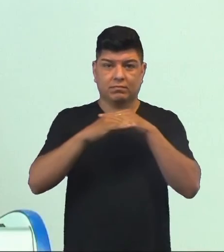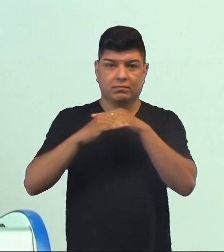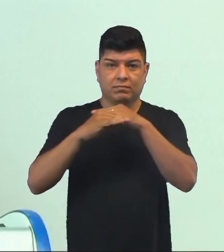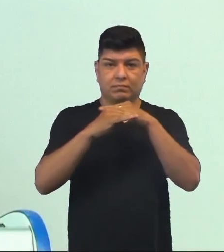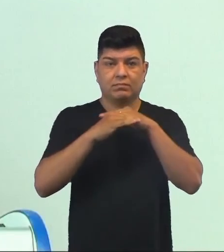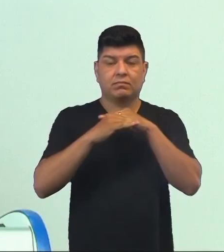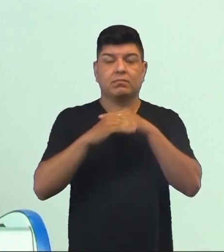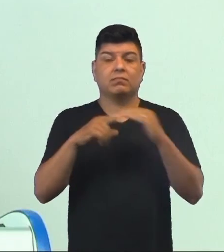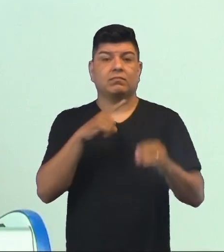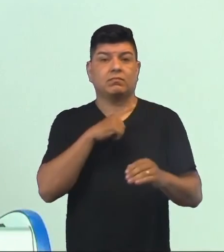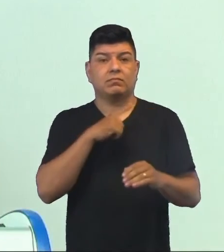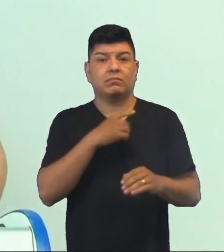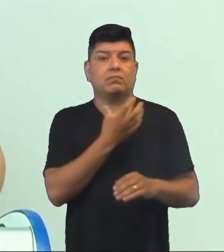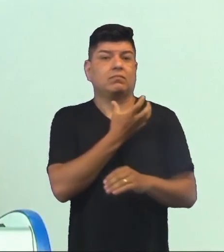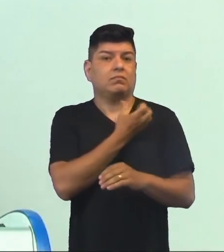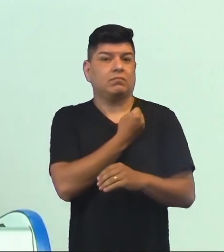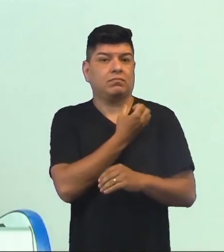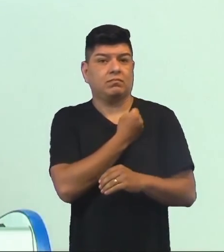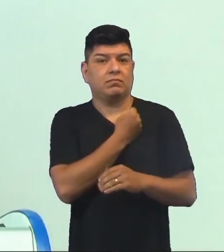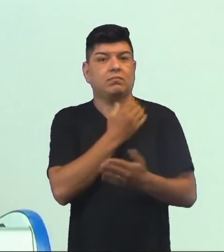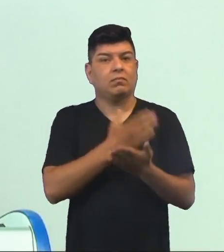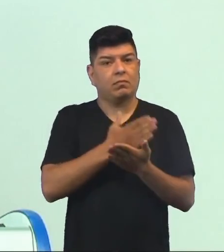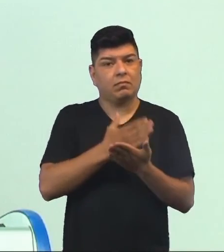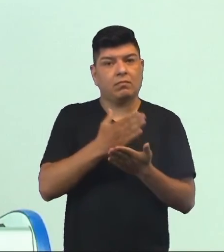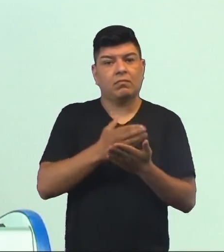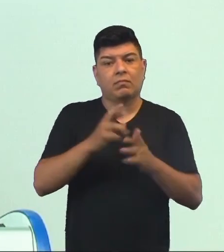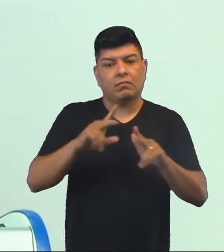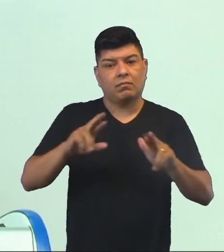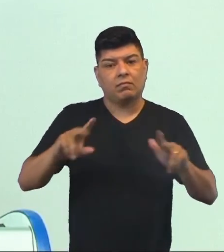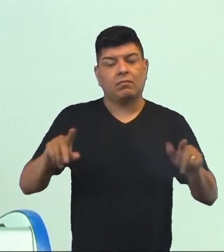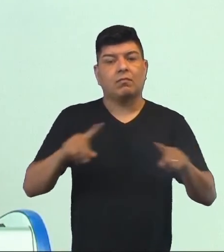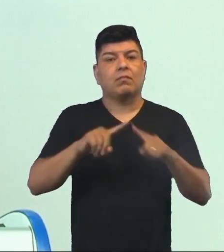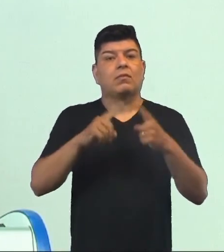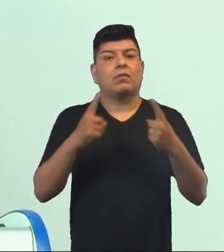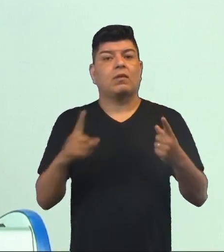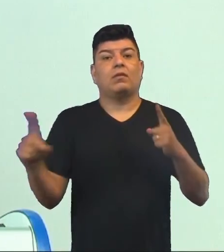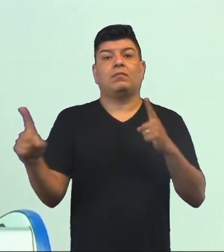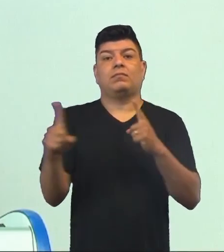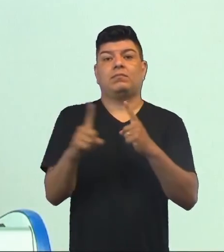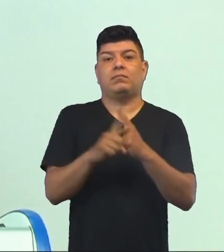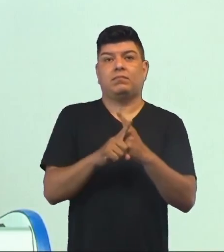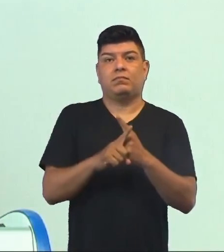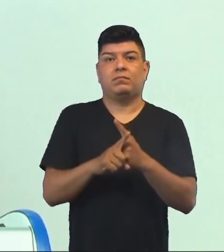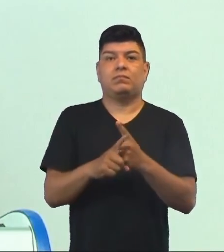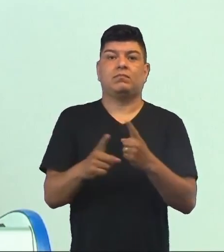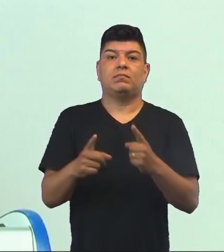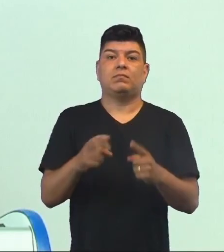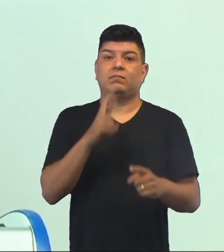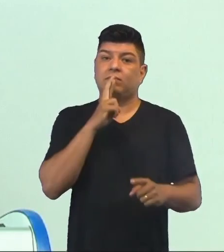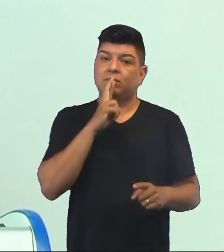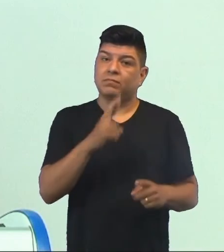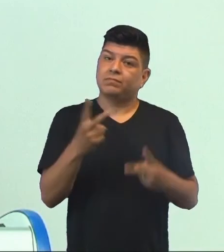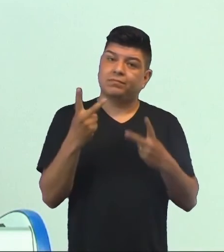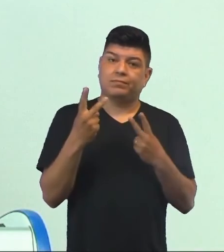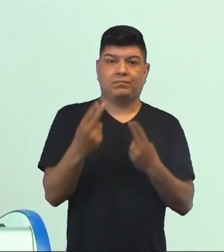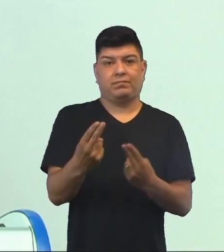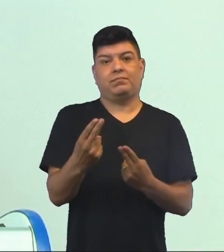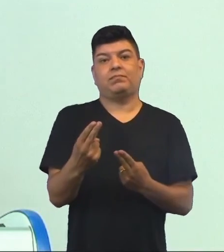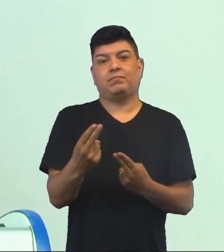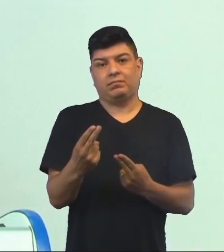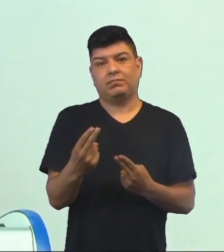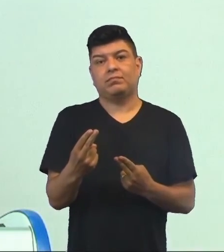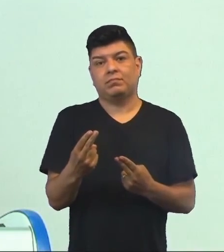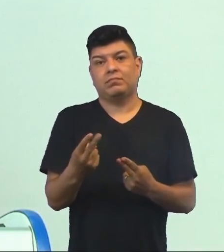Igualdade quando eu tenho números parcelas diferente mas que eu encontro o mesmo resultado